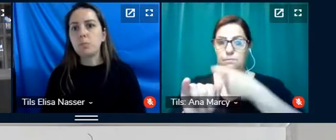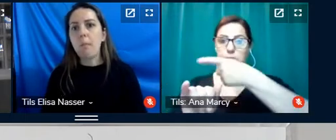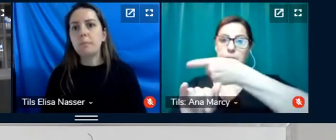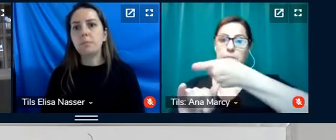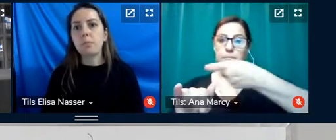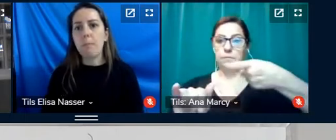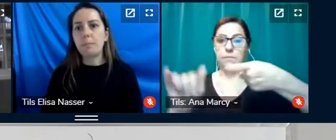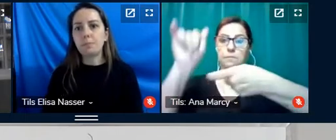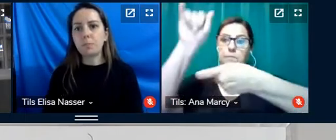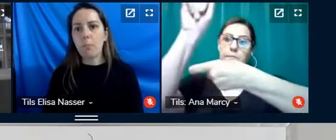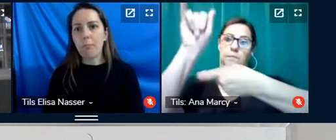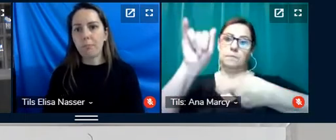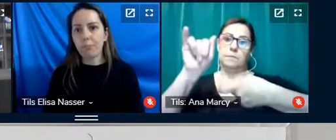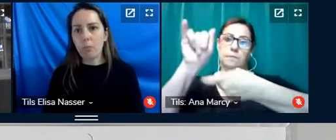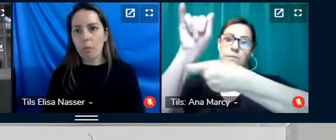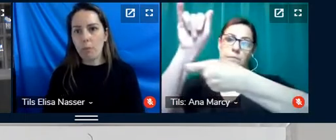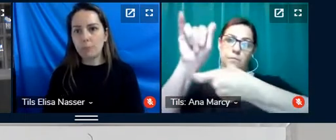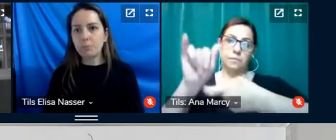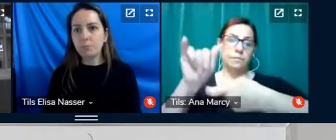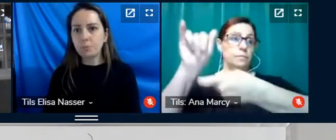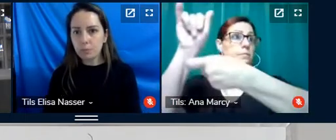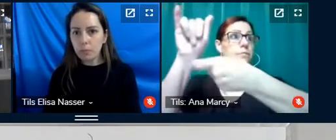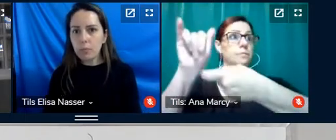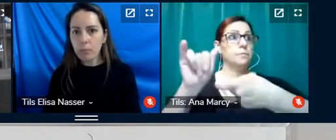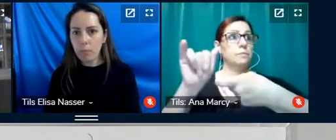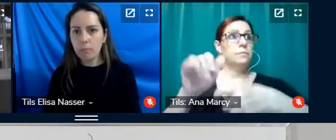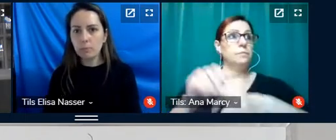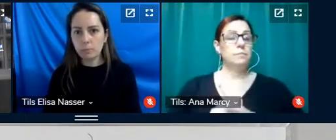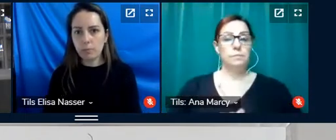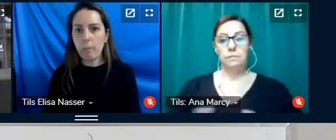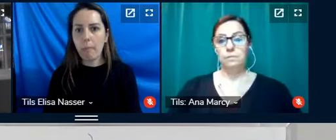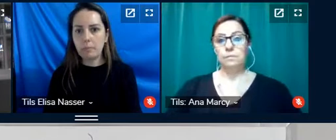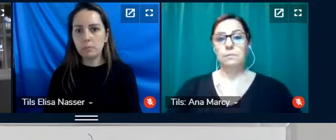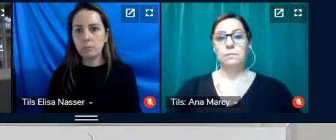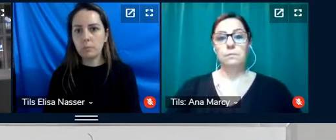São dois eixos ortogonais.